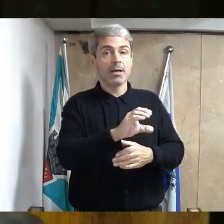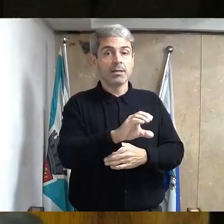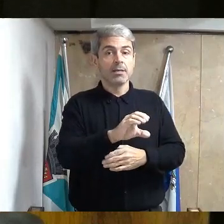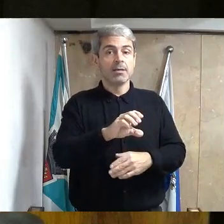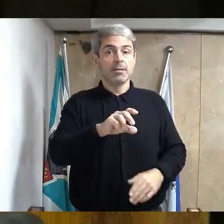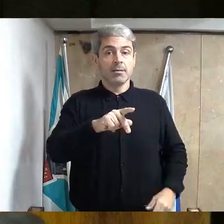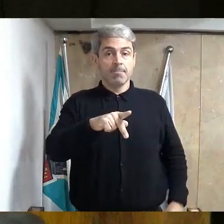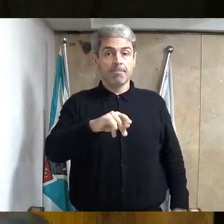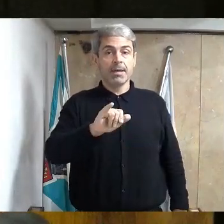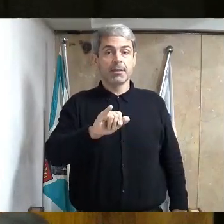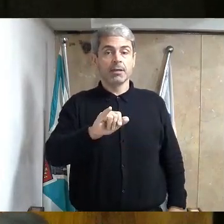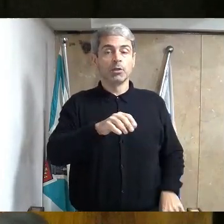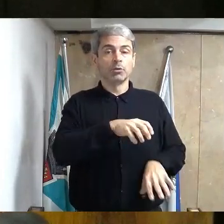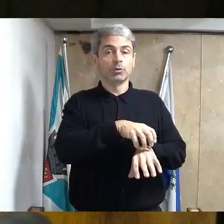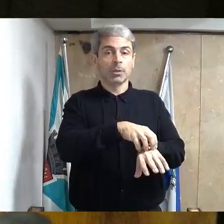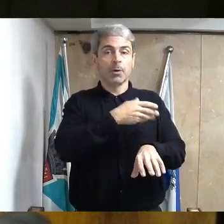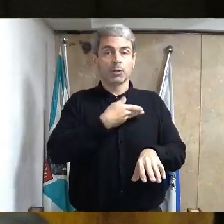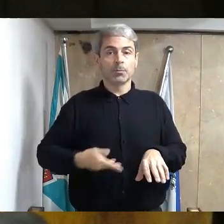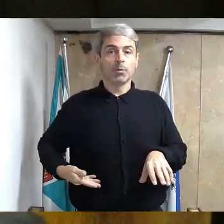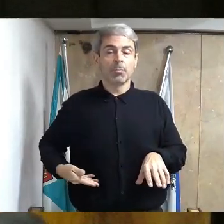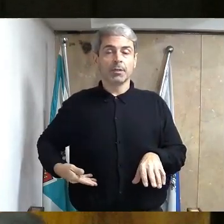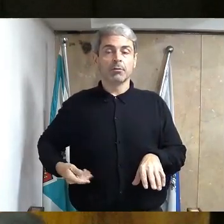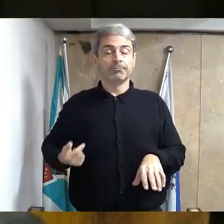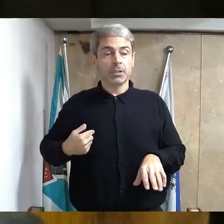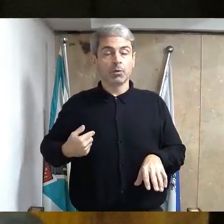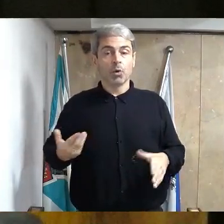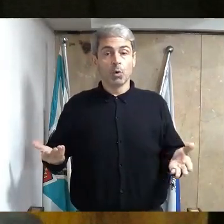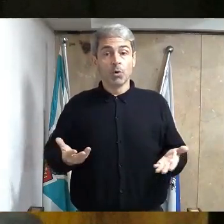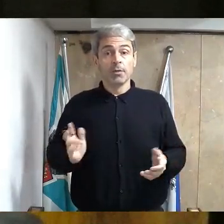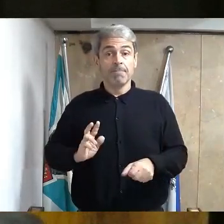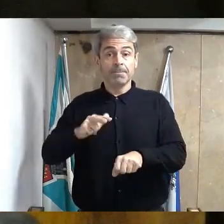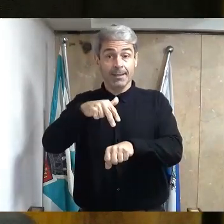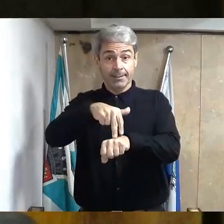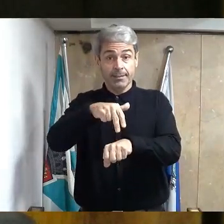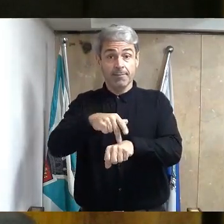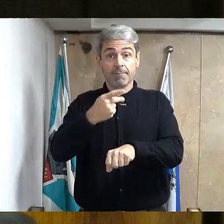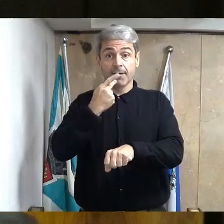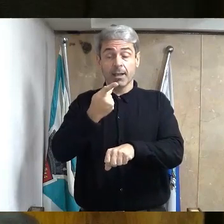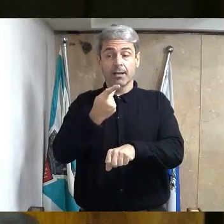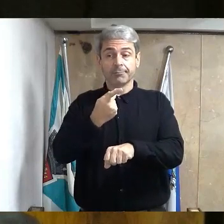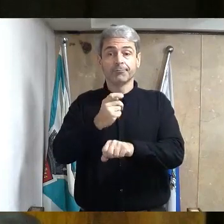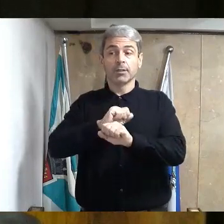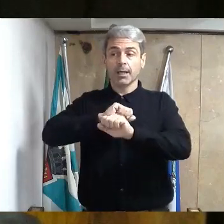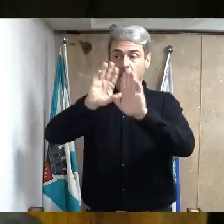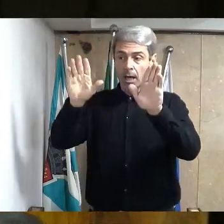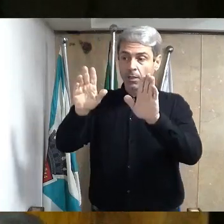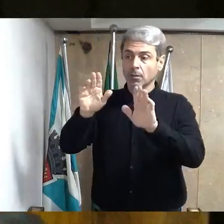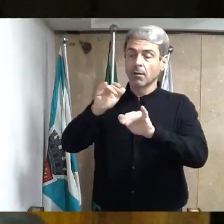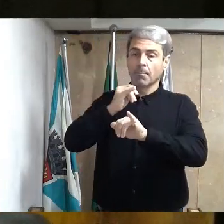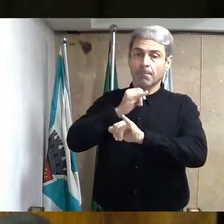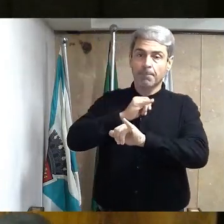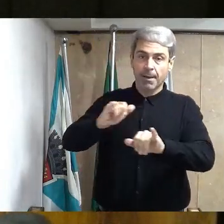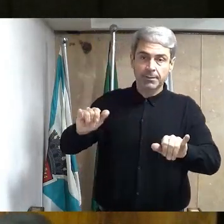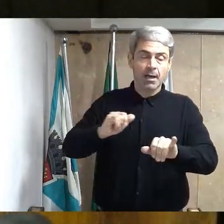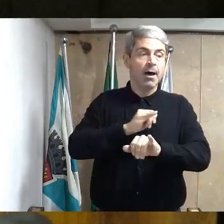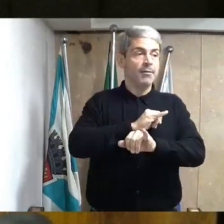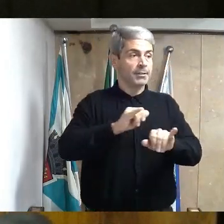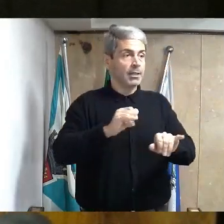cidade. E hoje eu subo aqui a essa tribuna para dar uma satisfação a todos os senhores, todas as